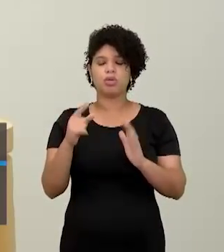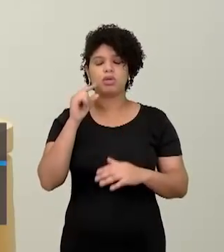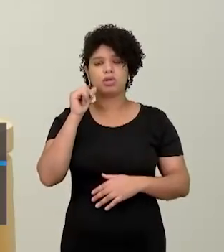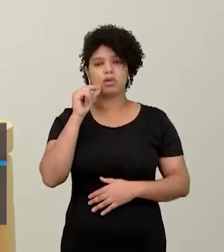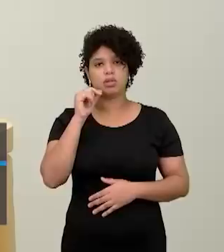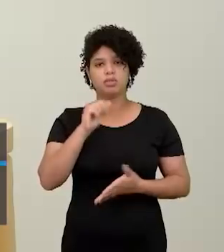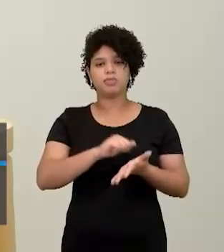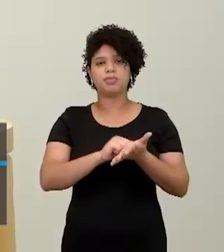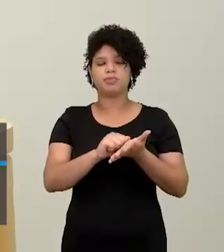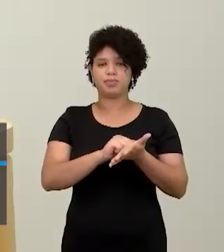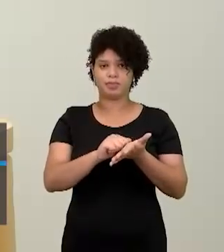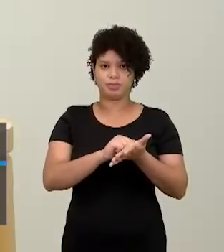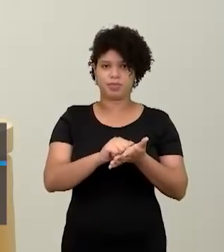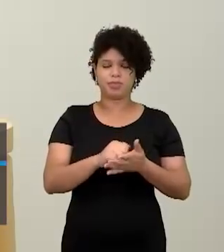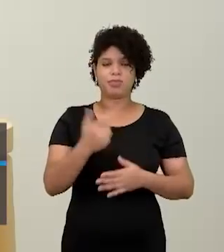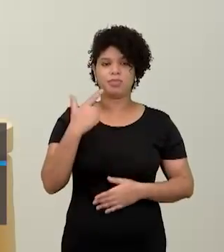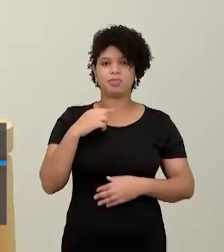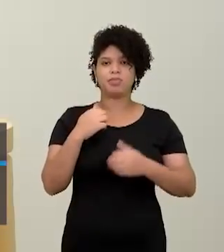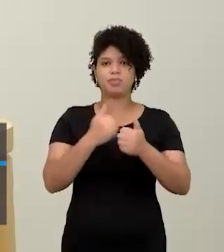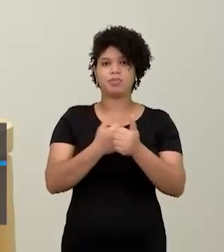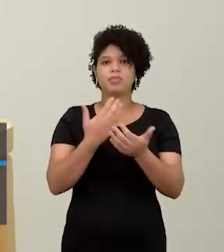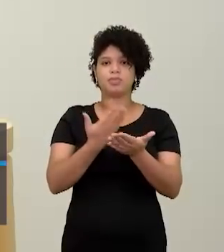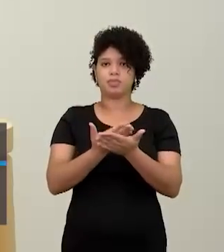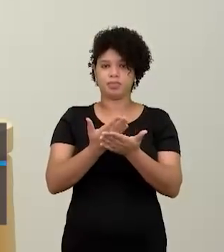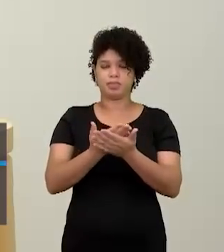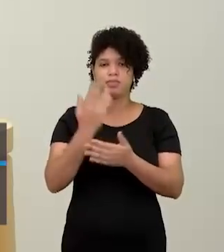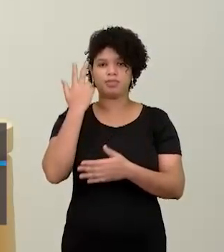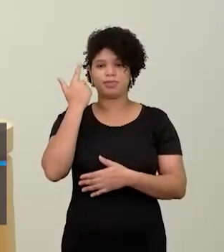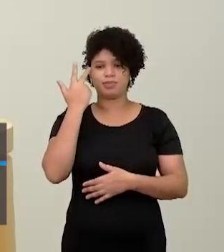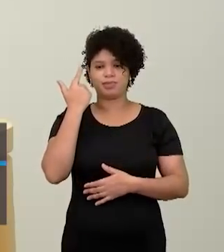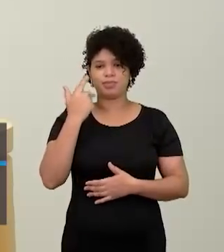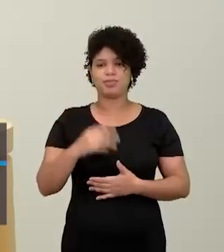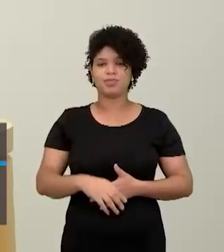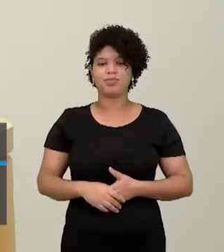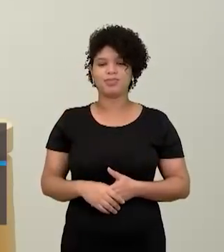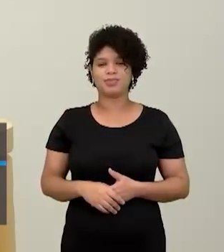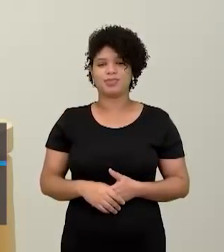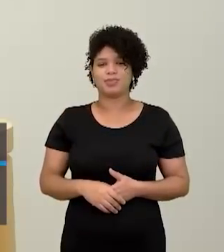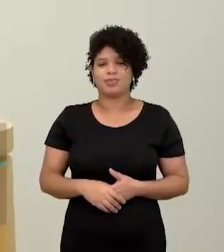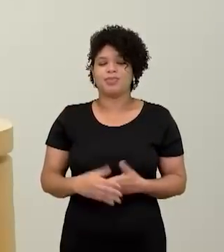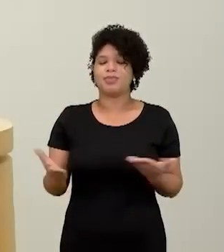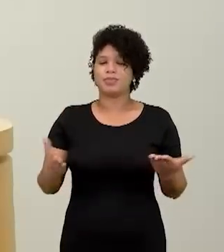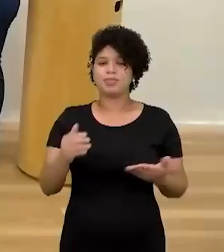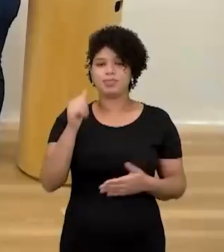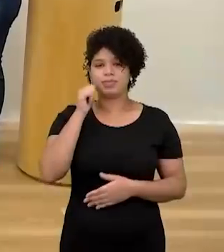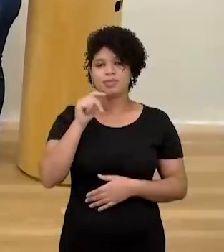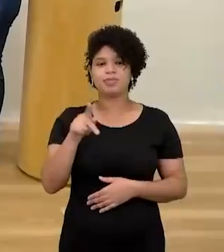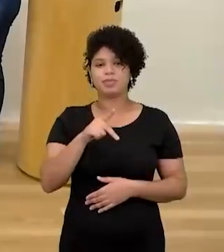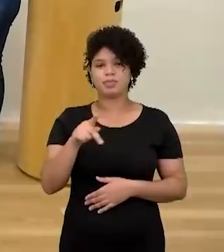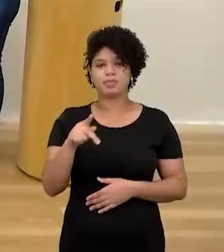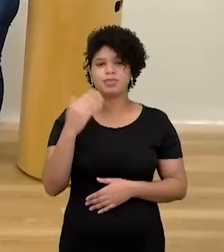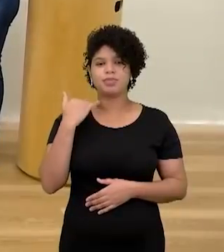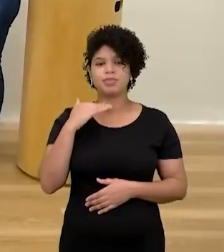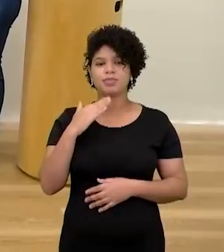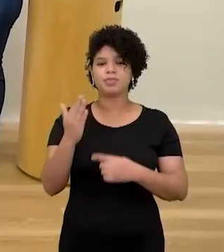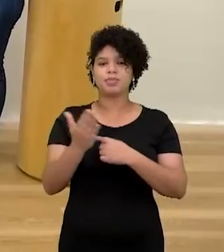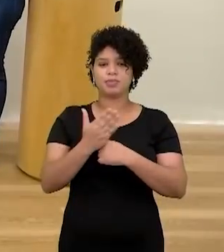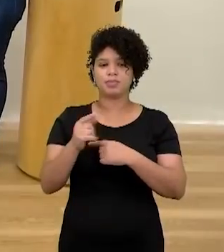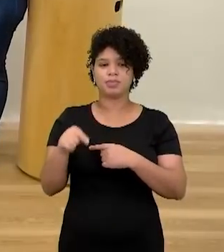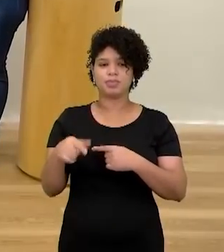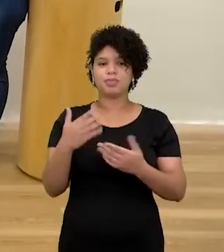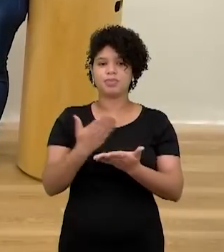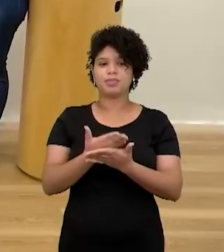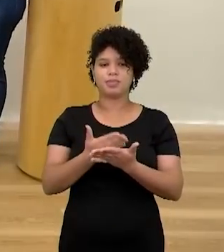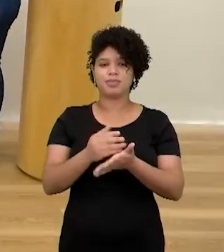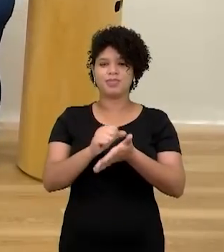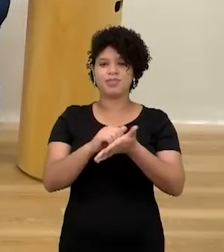borracha e caneta, que você vai conseguir acompanhar a nossa aula normalmente, tá bom? Conto hoje com a presença da professora Inês para me ajudar aí no decorrer da aula,